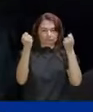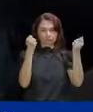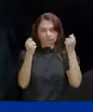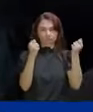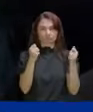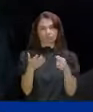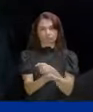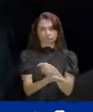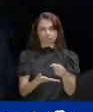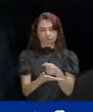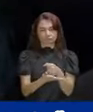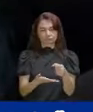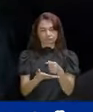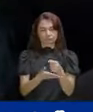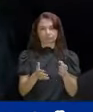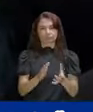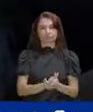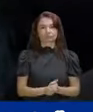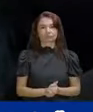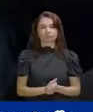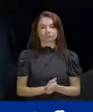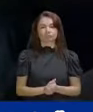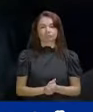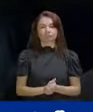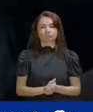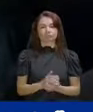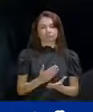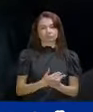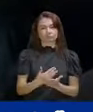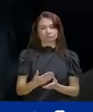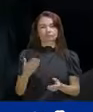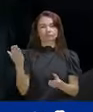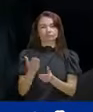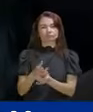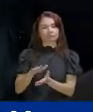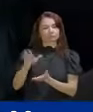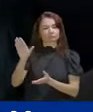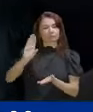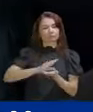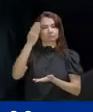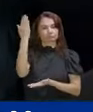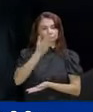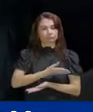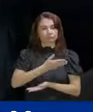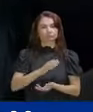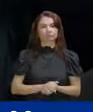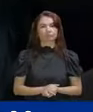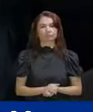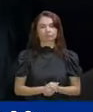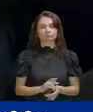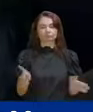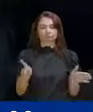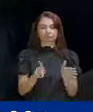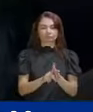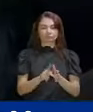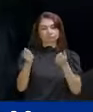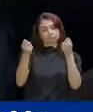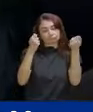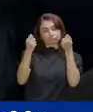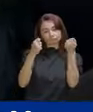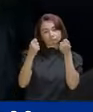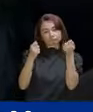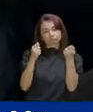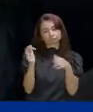recursal, sem a limitação consistente na premissa de que o processo de prestação de contas seria restrito a uma análise meramente